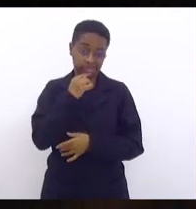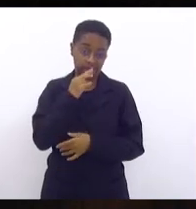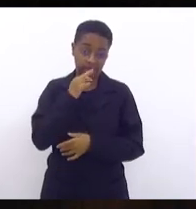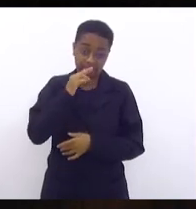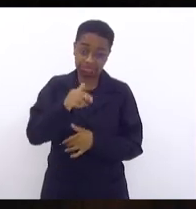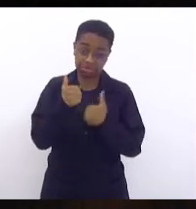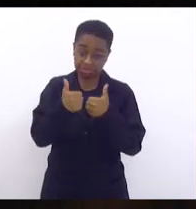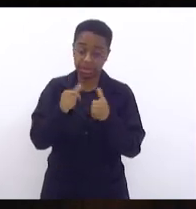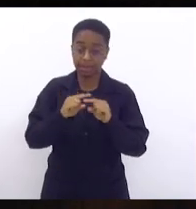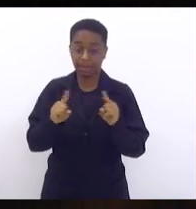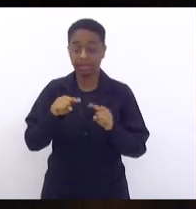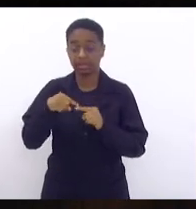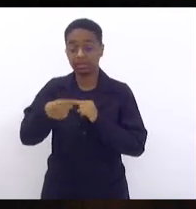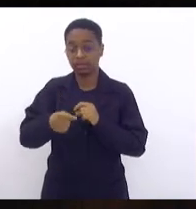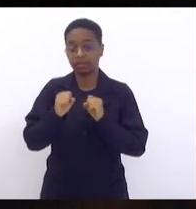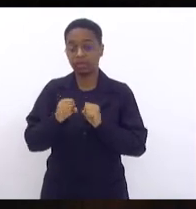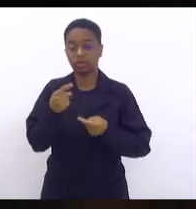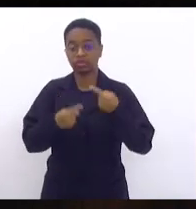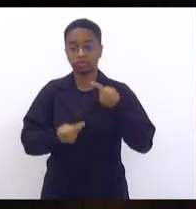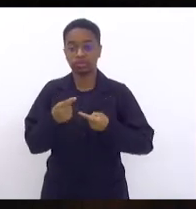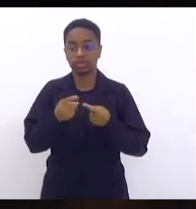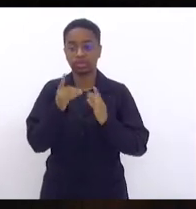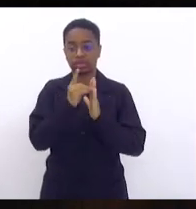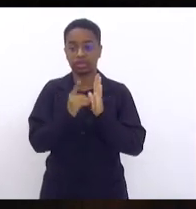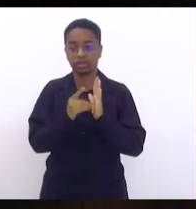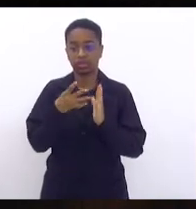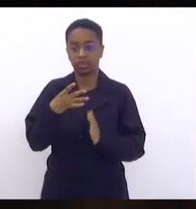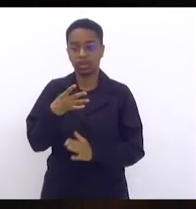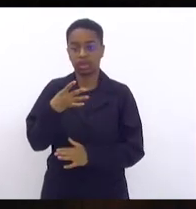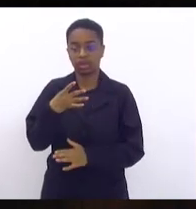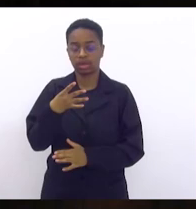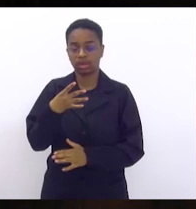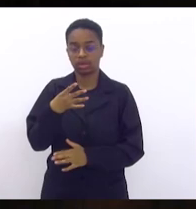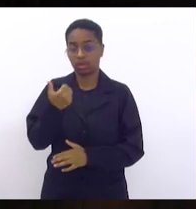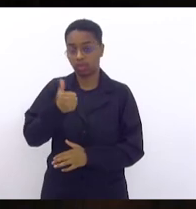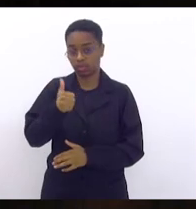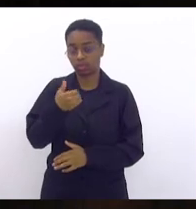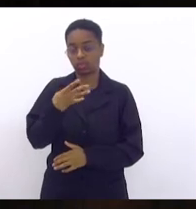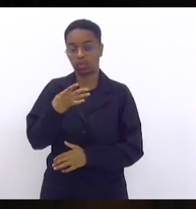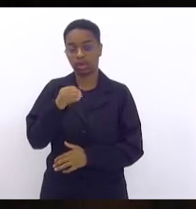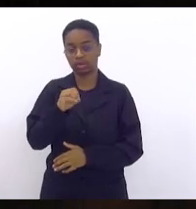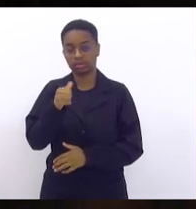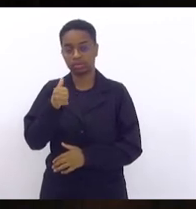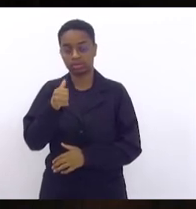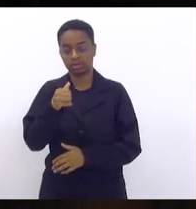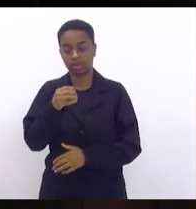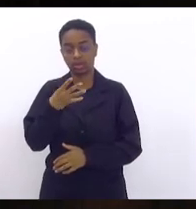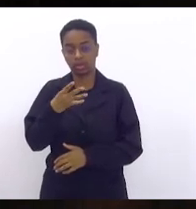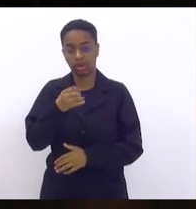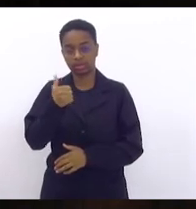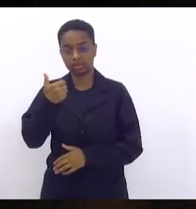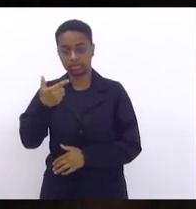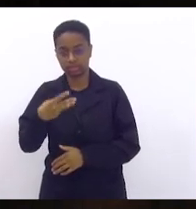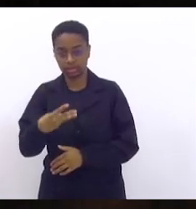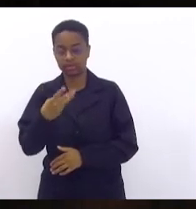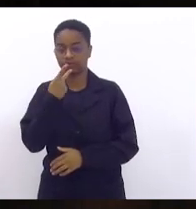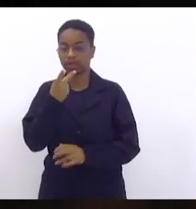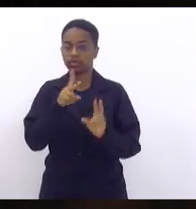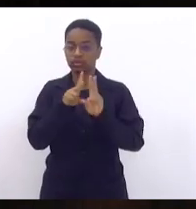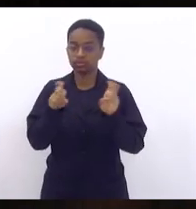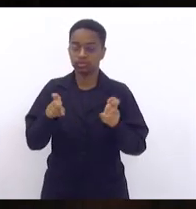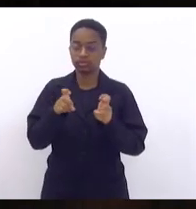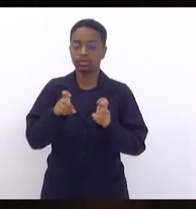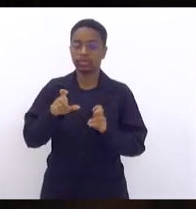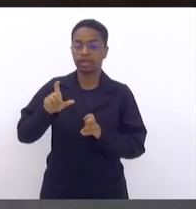depois a gente pode falar sobre o Decreto 411 413 que vai falar exatamente do crédito de